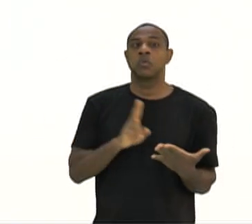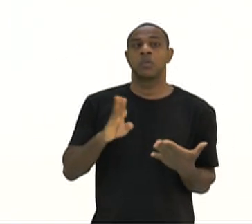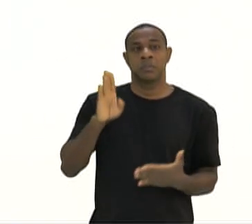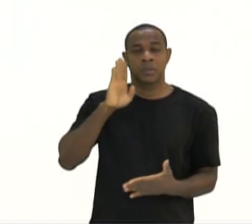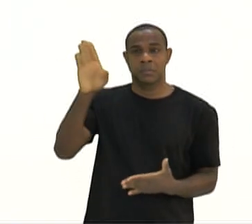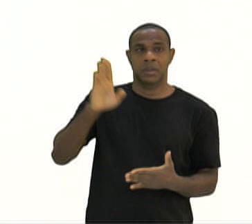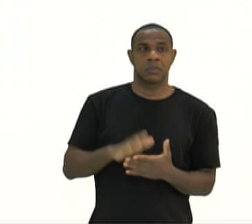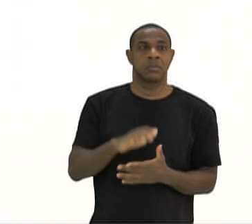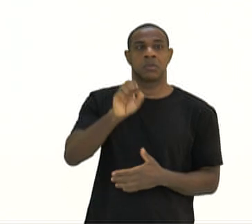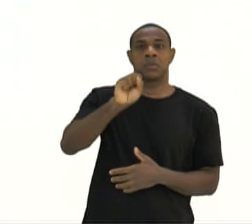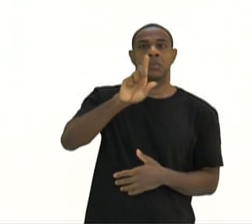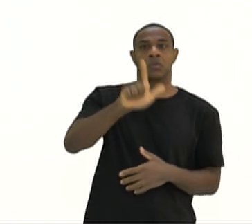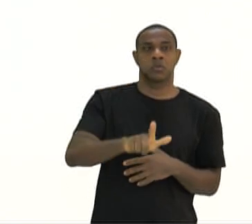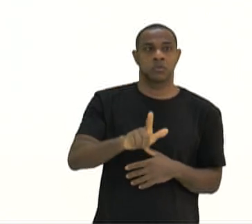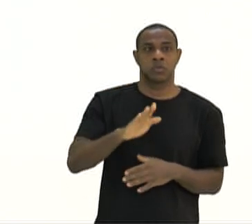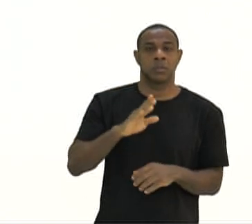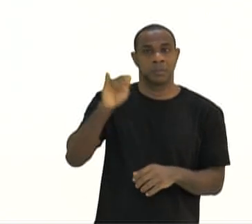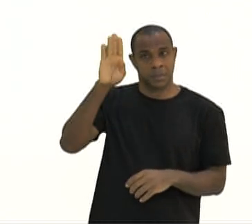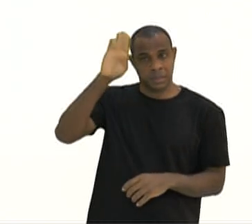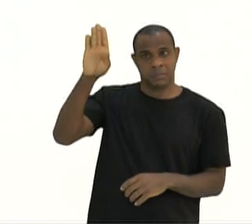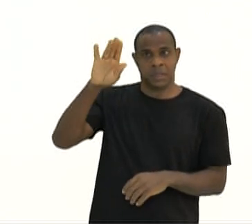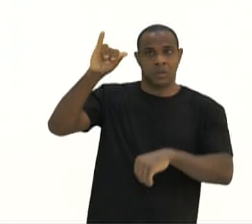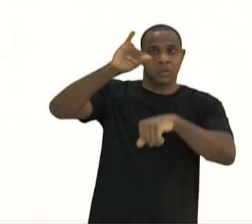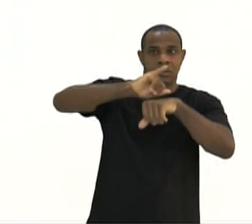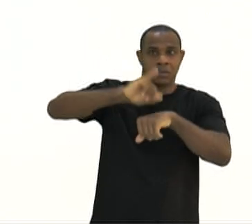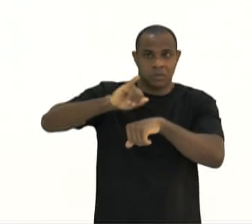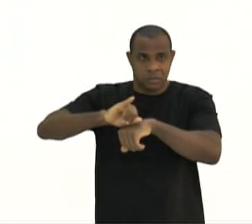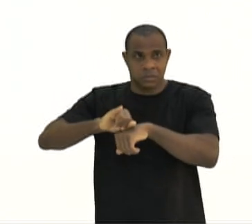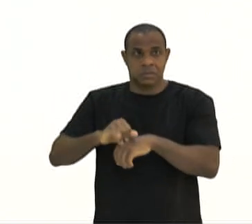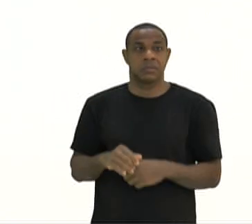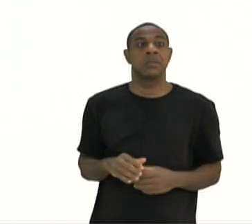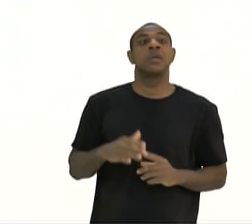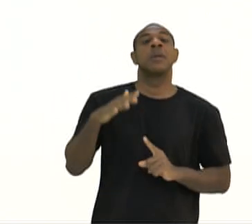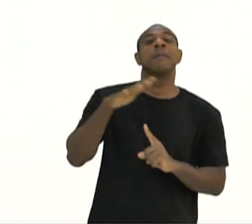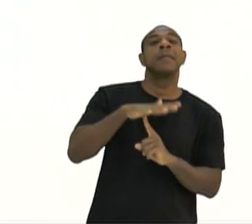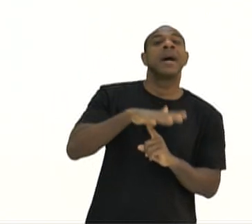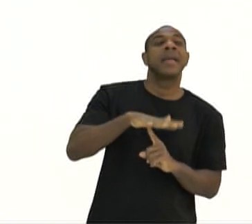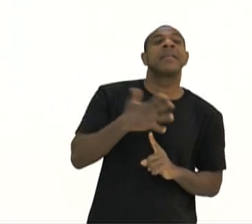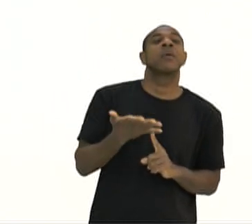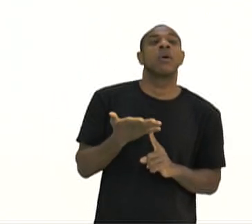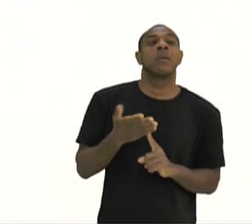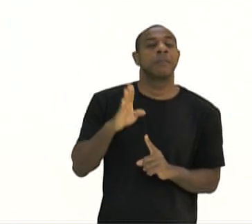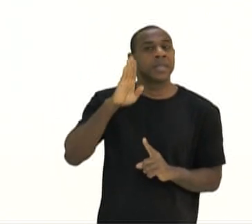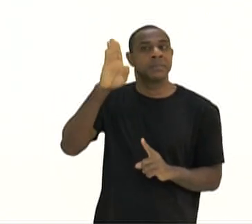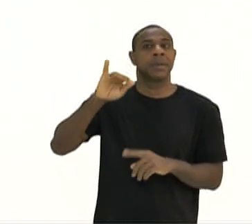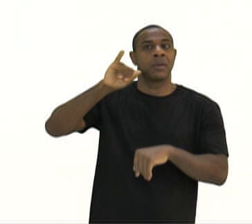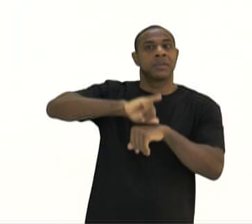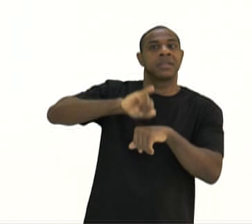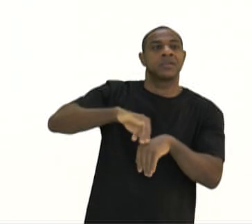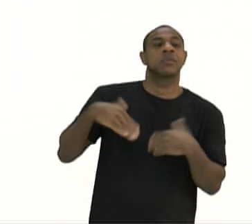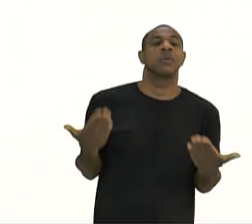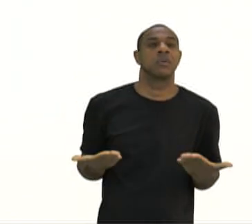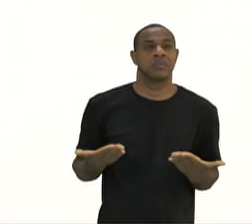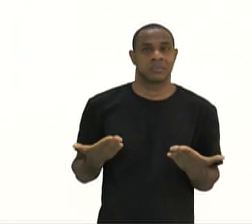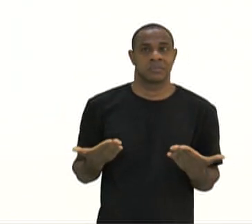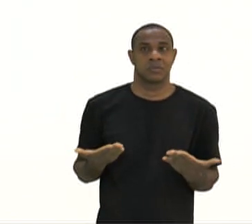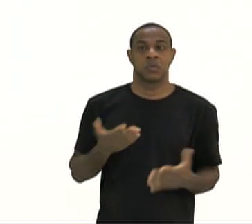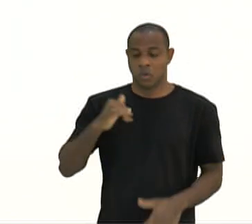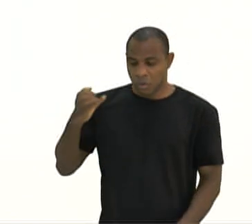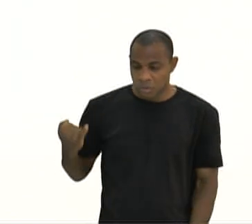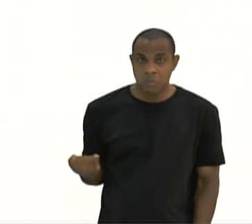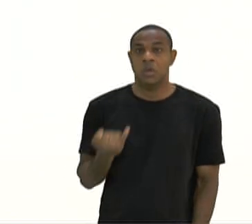da região sul quais são os principais centros e do Paraná. E em qual nível ali da hierarquia eles estão?